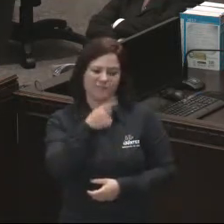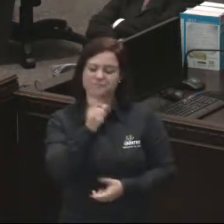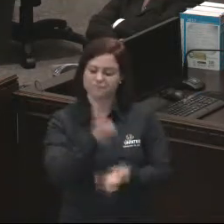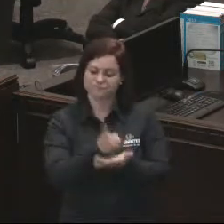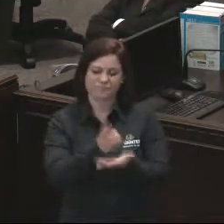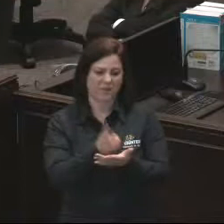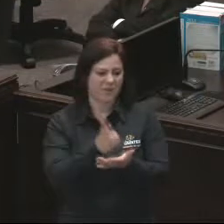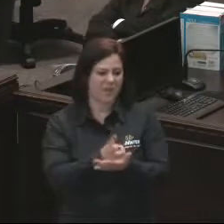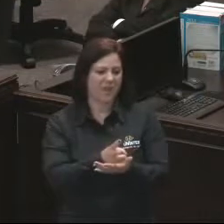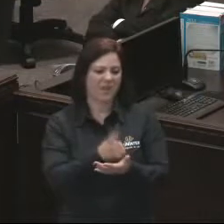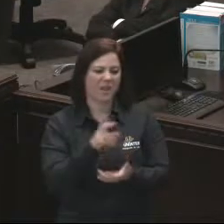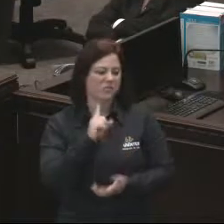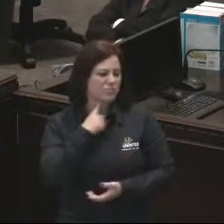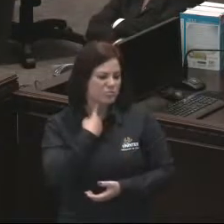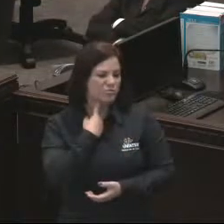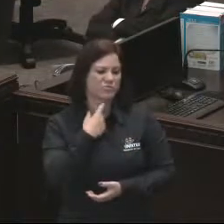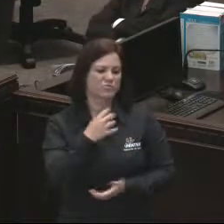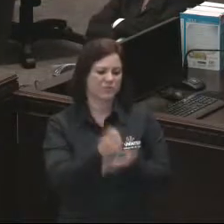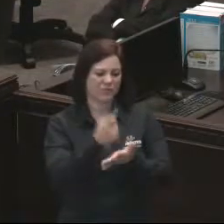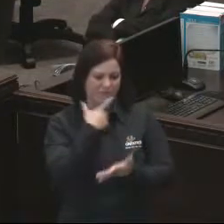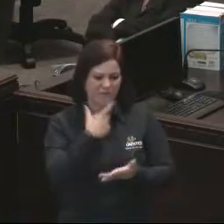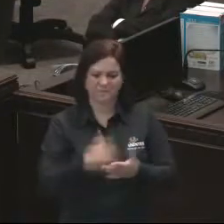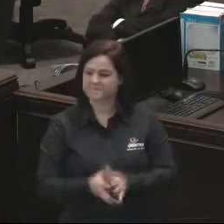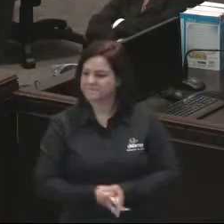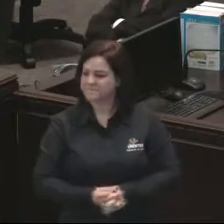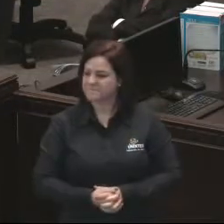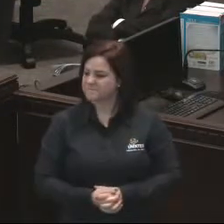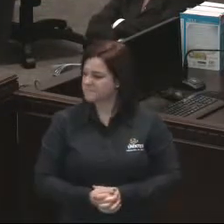Tem mais duas inscrições aqui, a Paula e mais aqui o senhor aqui na frente.